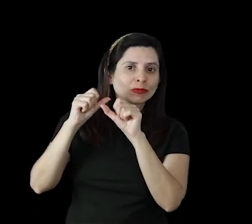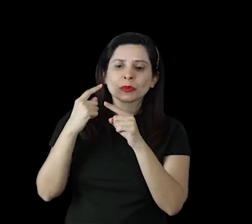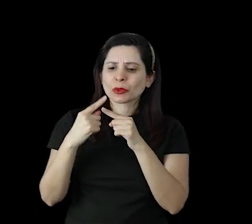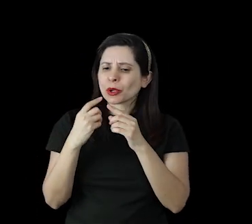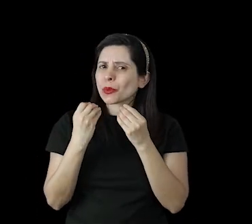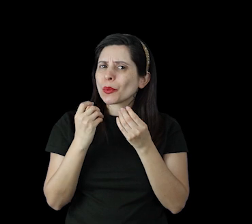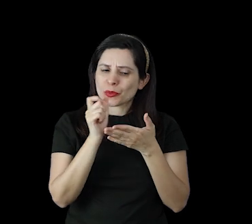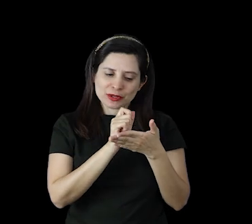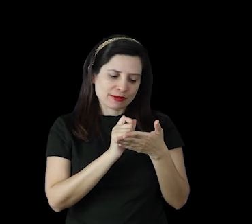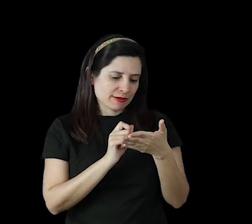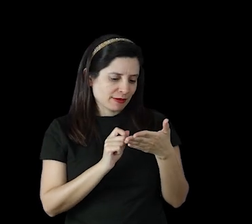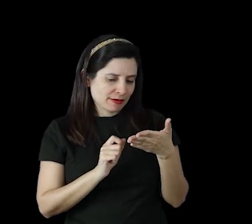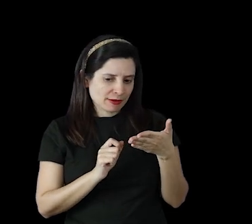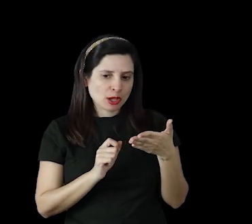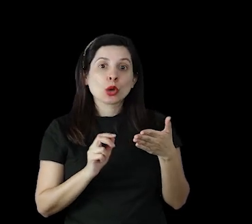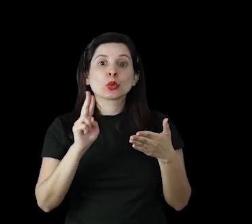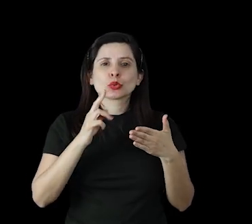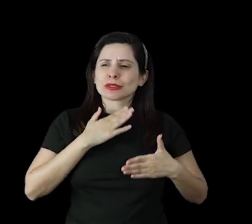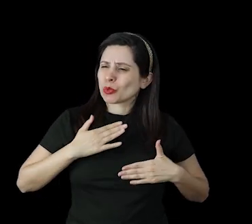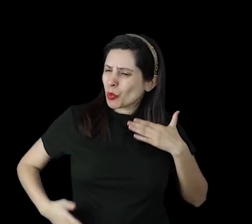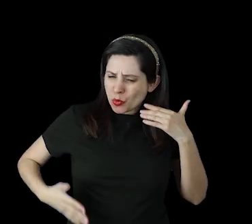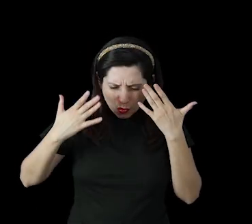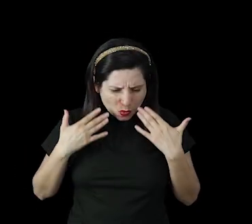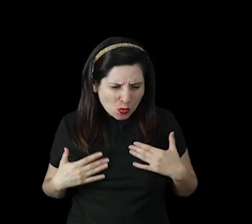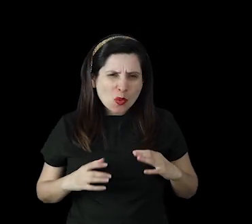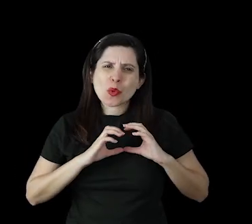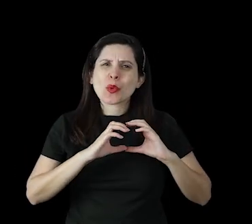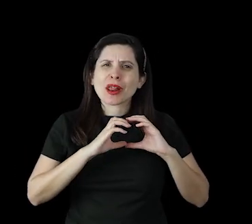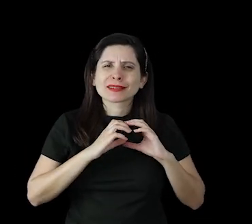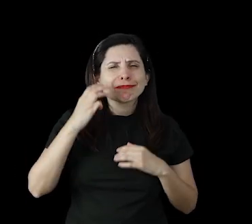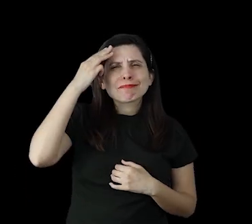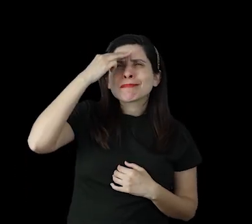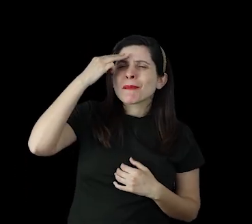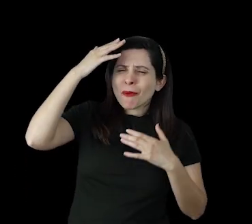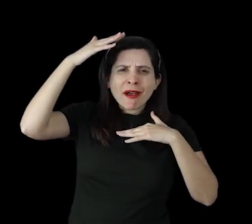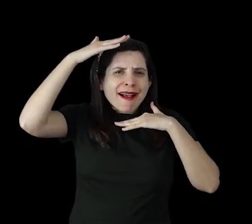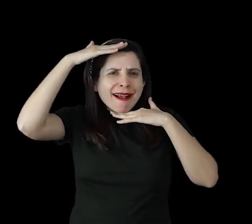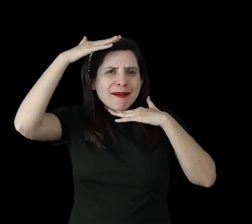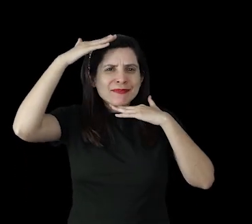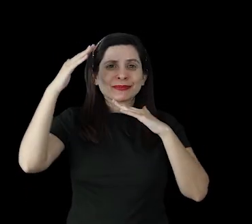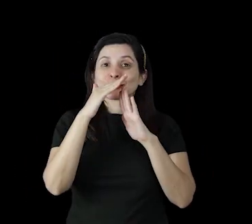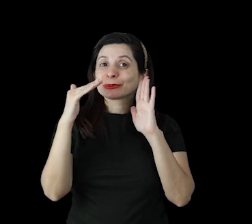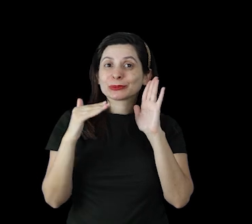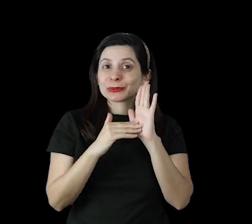como que a gente escreve? A gente escreve com o corpo inteiro, com o coração, com a cabeça, com as memórias, com tudo que a gente